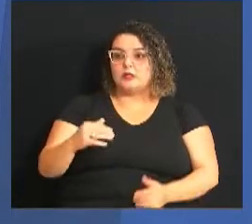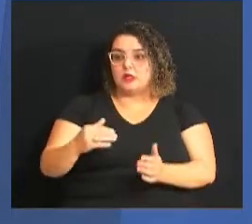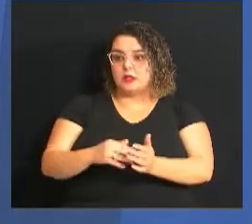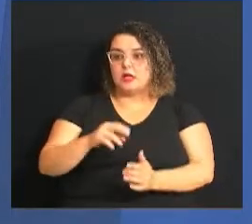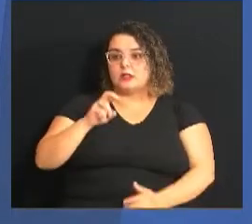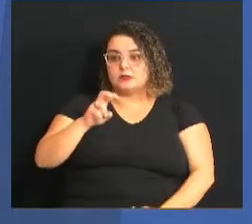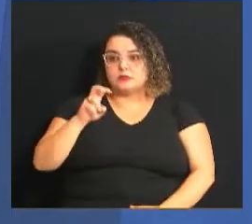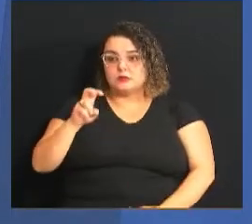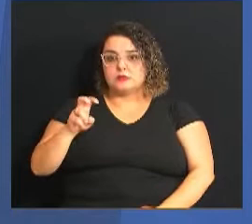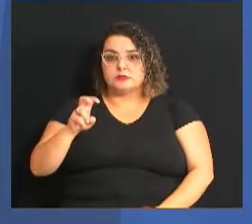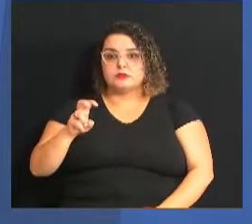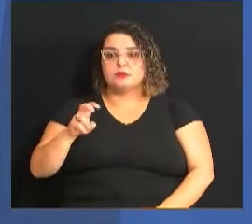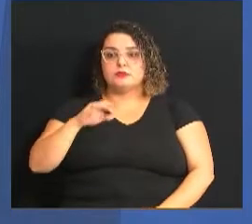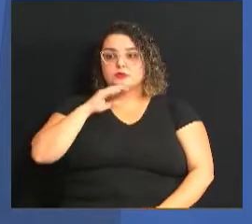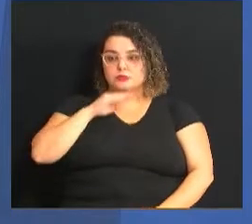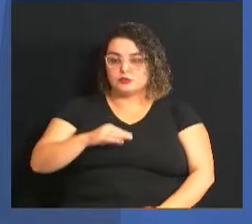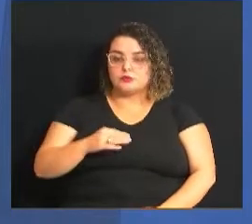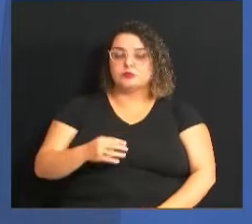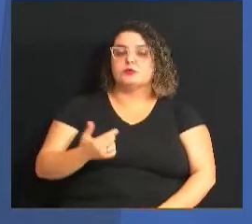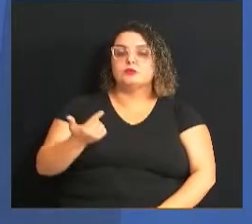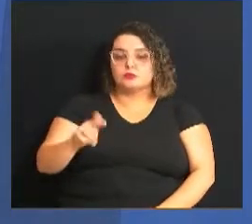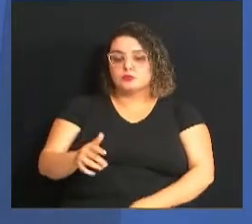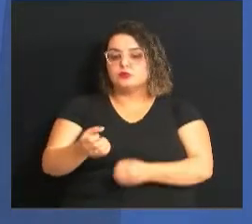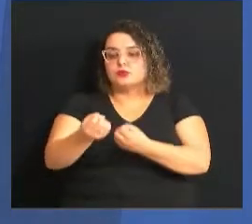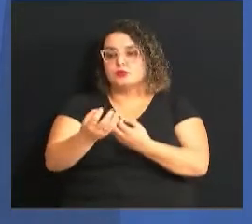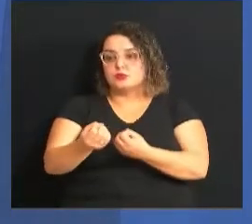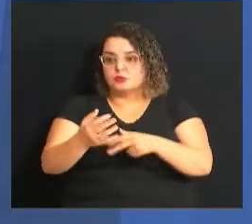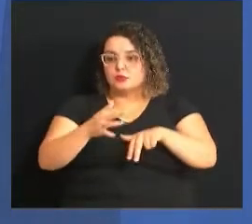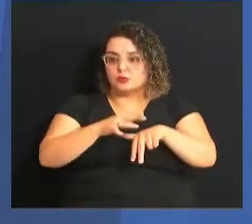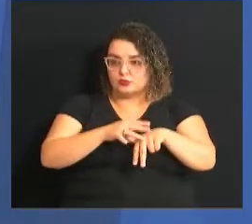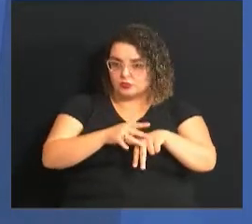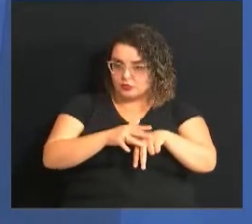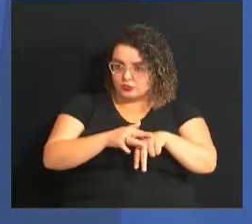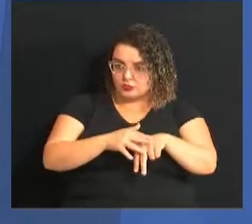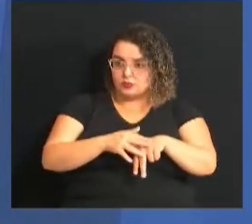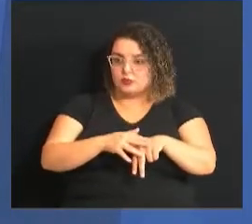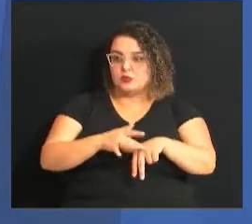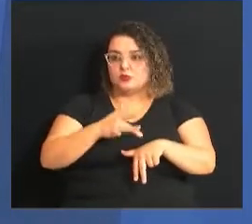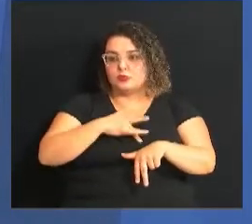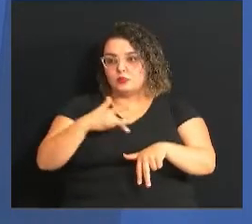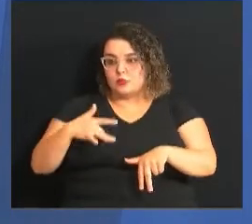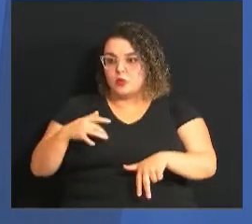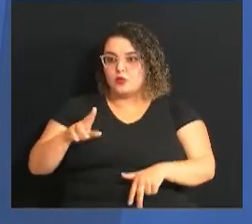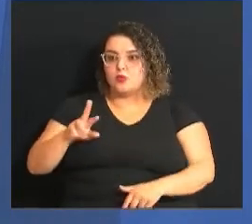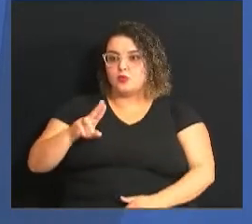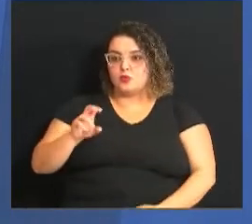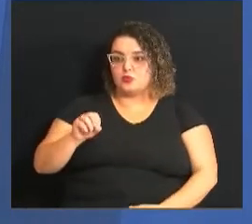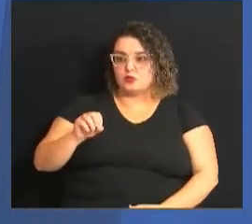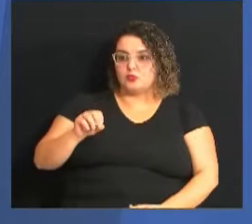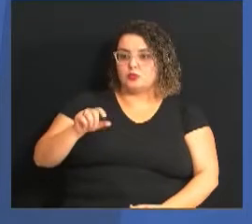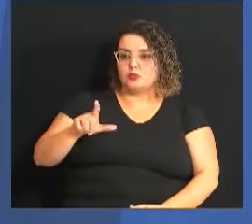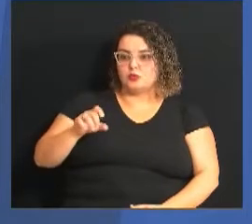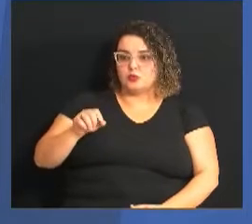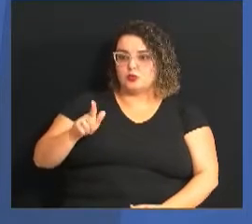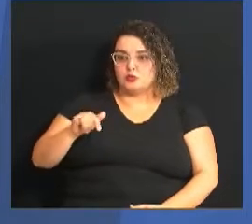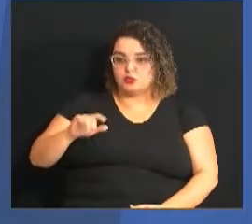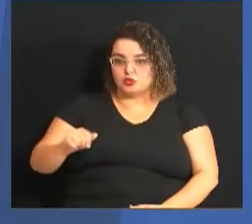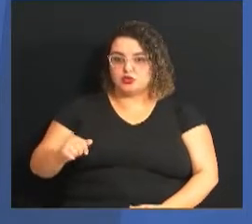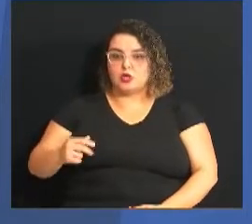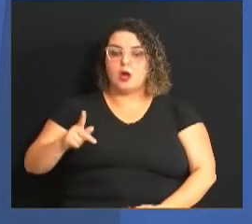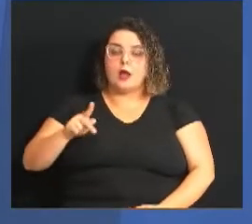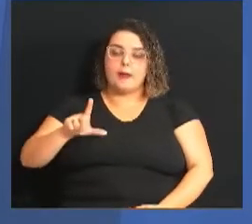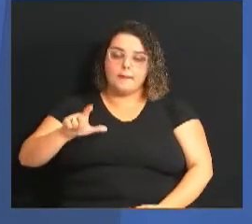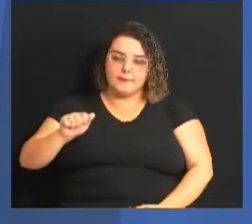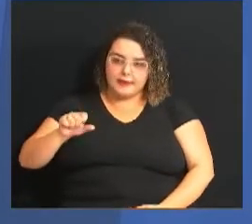médicos continuam sendo para casos de pacientes de clínica médica, urologia, plástica, cirurgia cabeça e